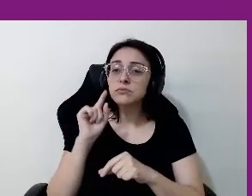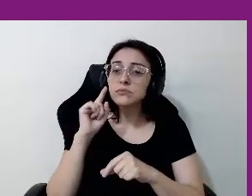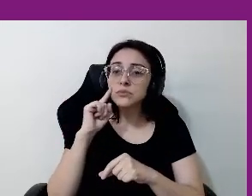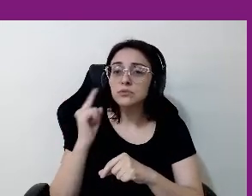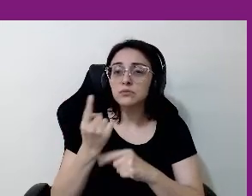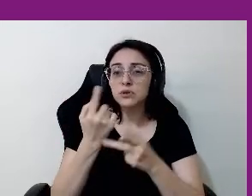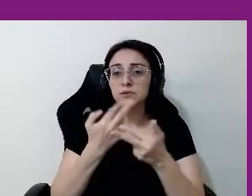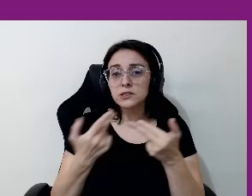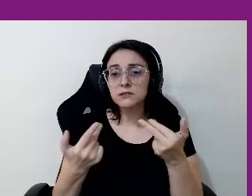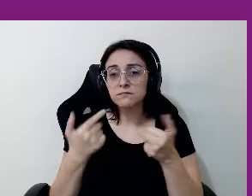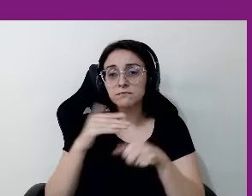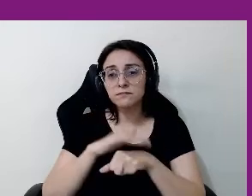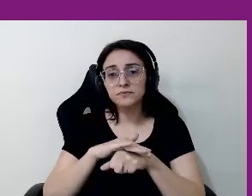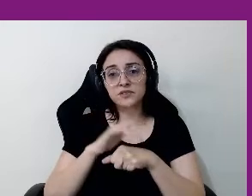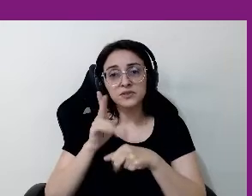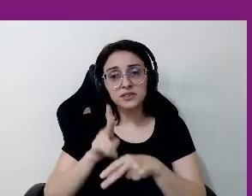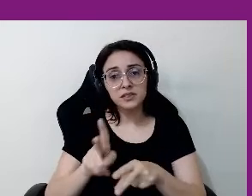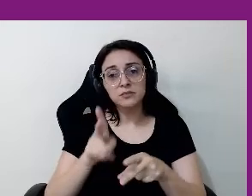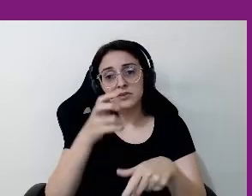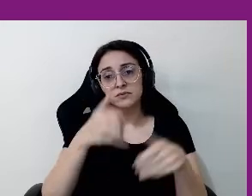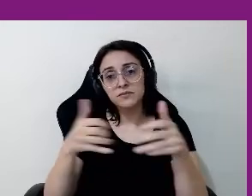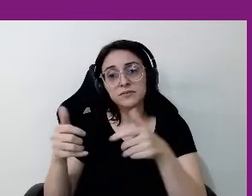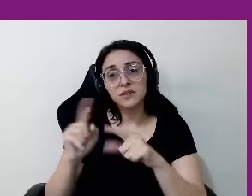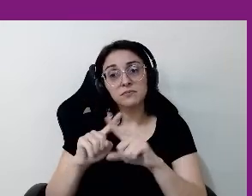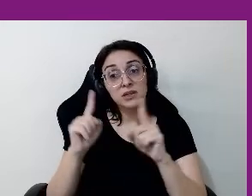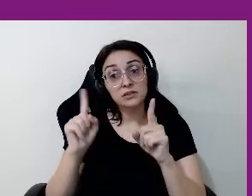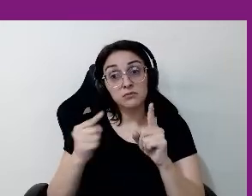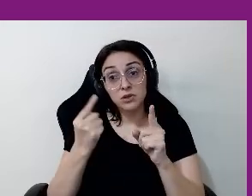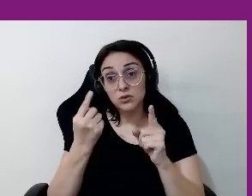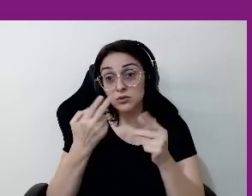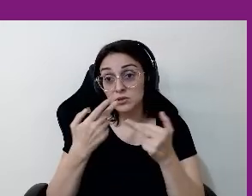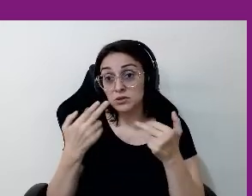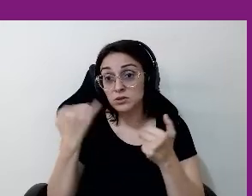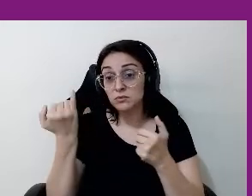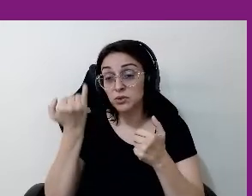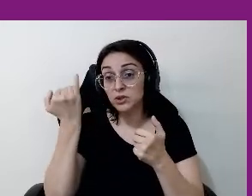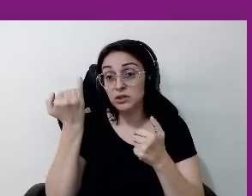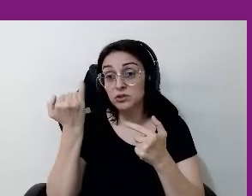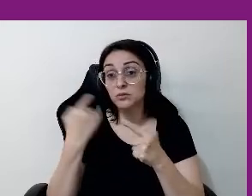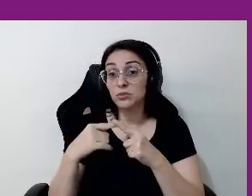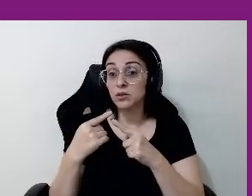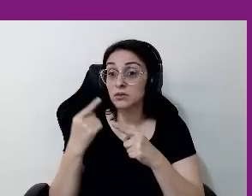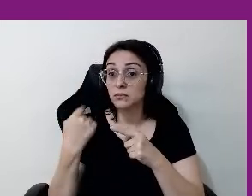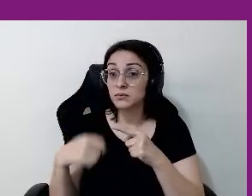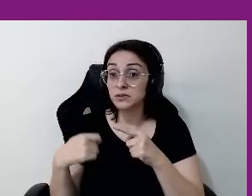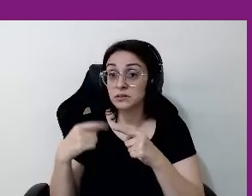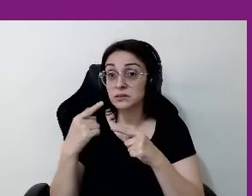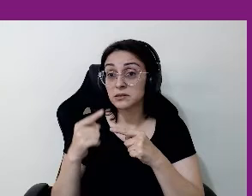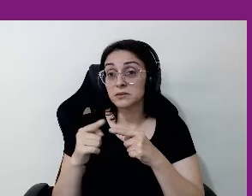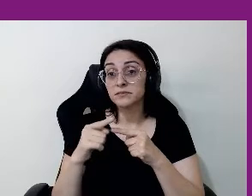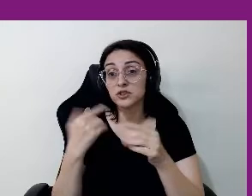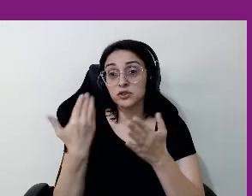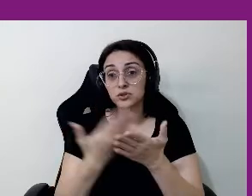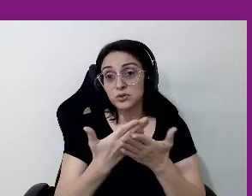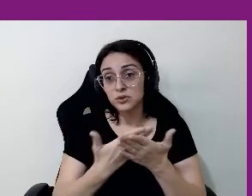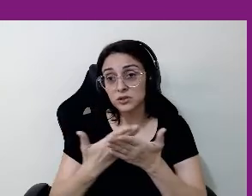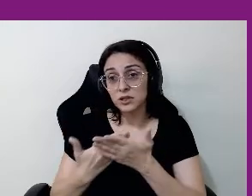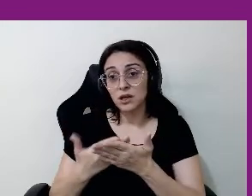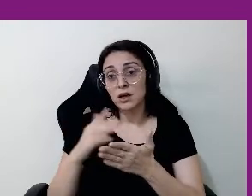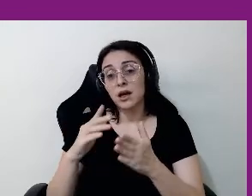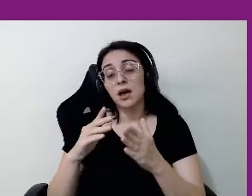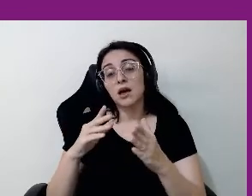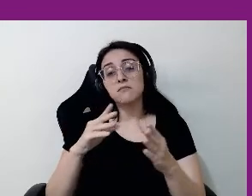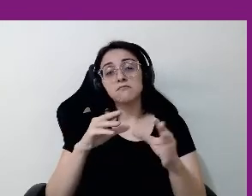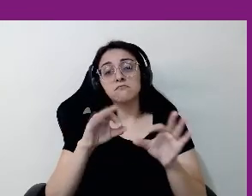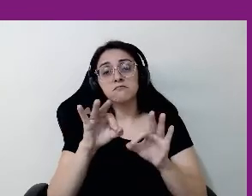eu sempre falo, né, mas é uma coisa importante, porque você tem que estudar aquela manobra